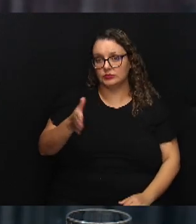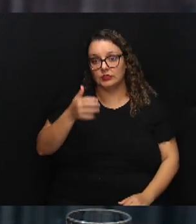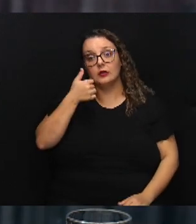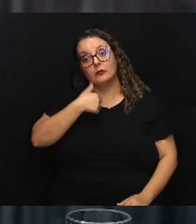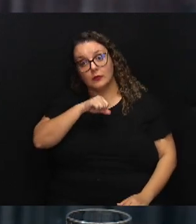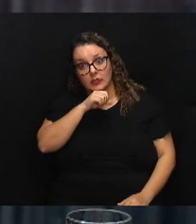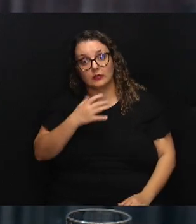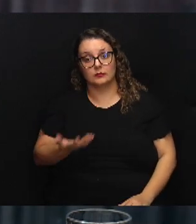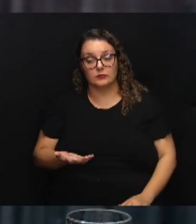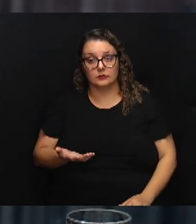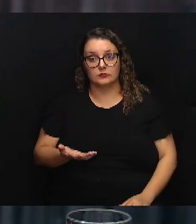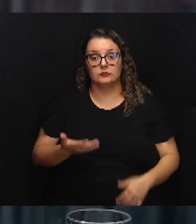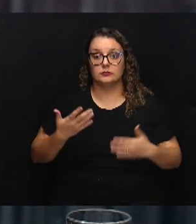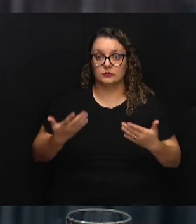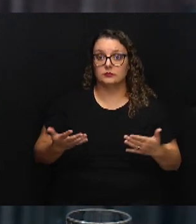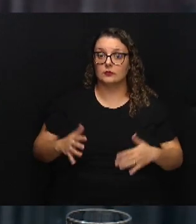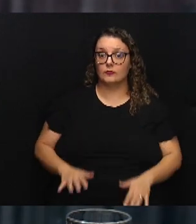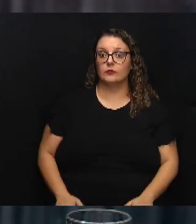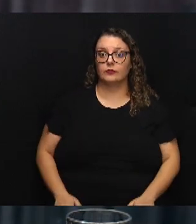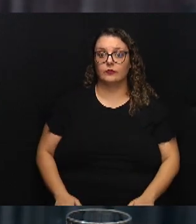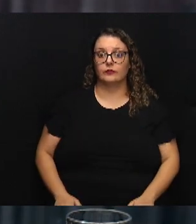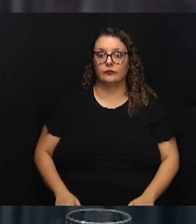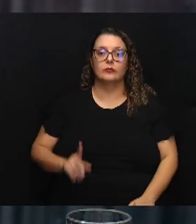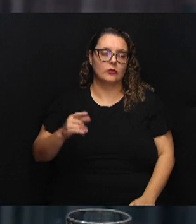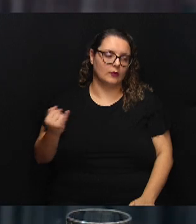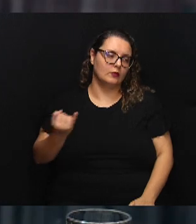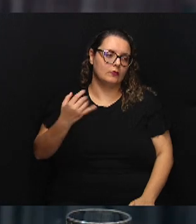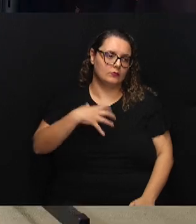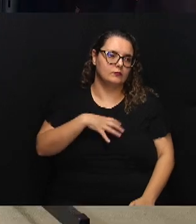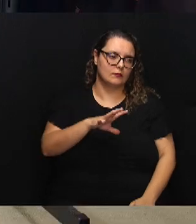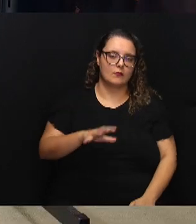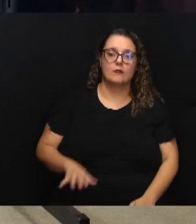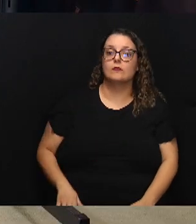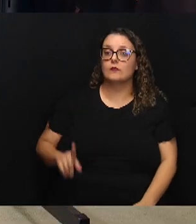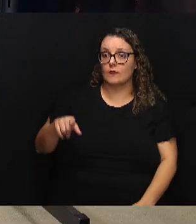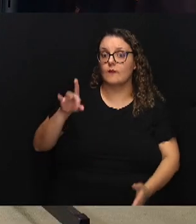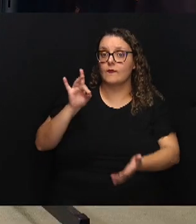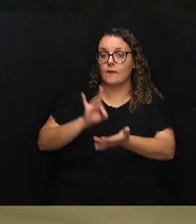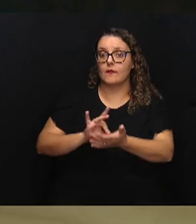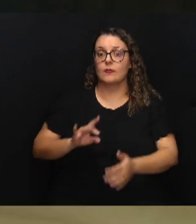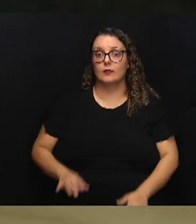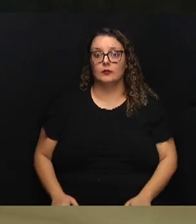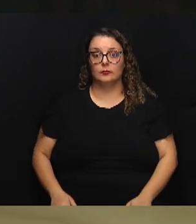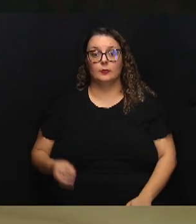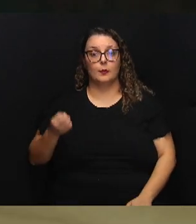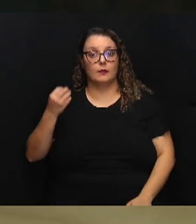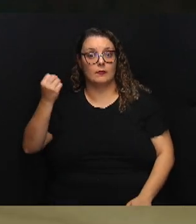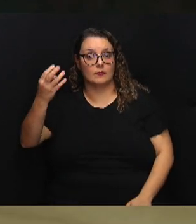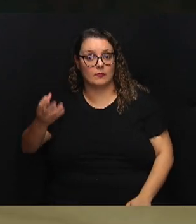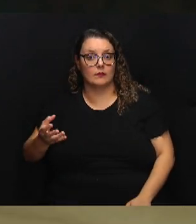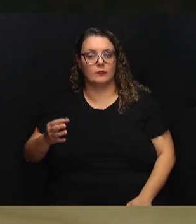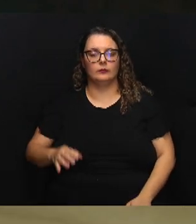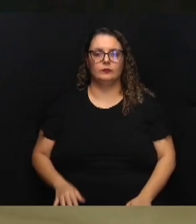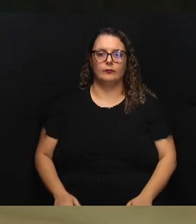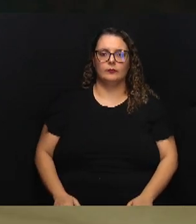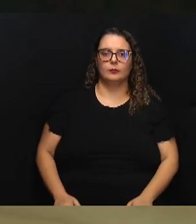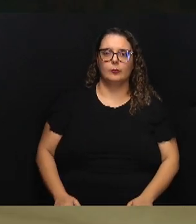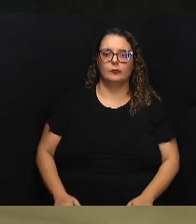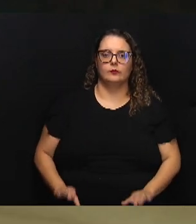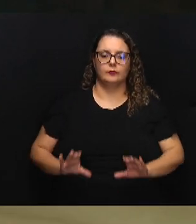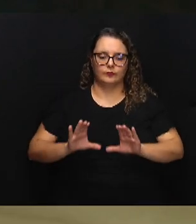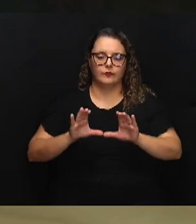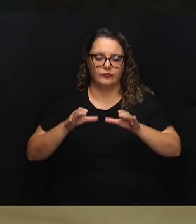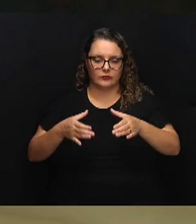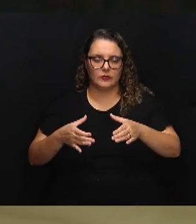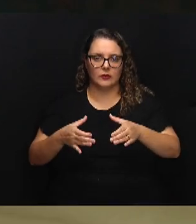mães. Então, assim, é muito importante isso aí. É verdade, né? Viagens e esse grupo que